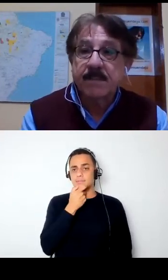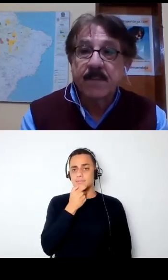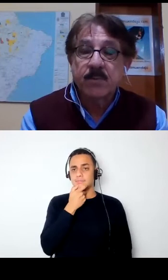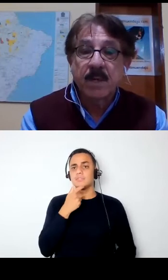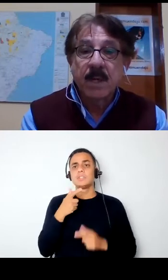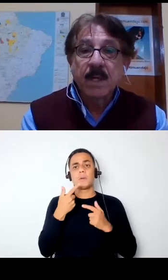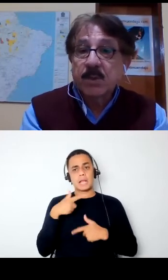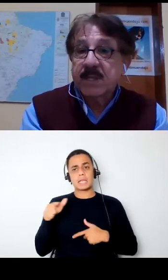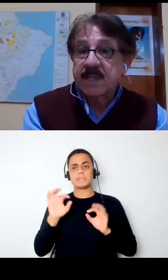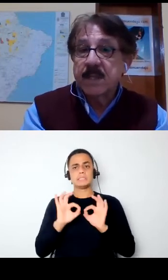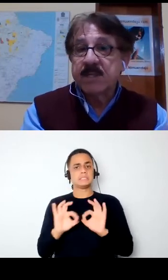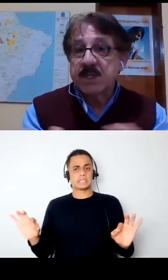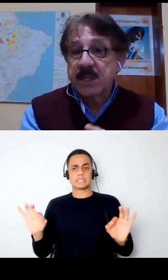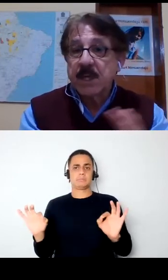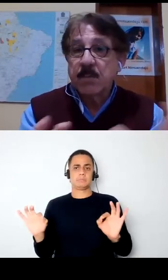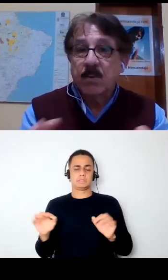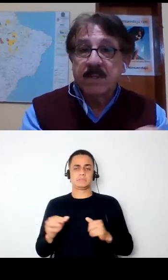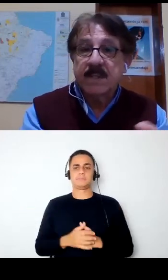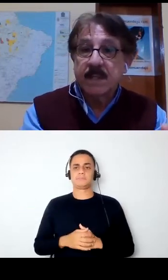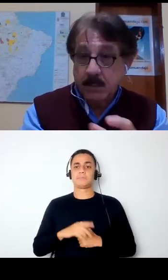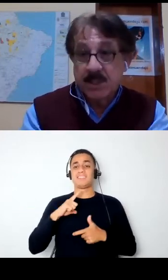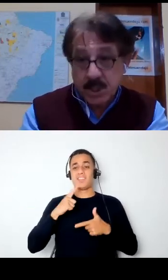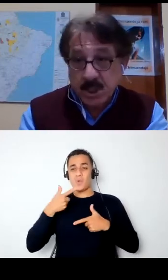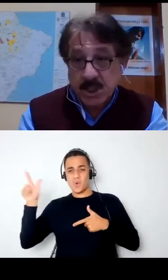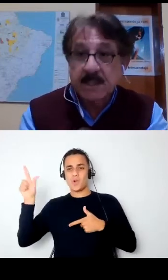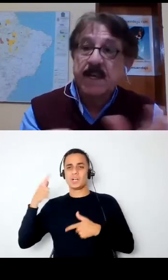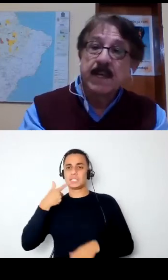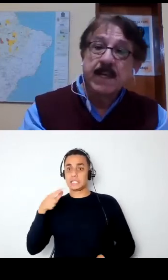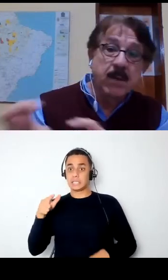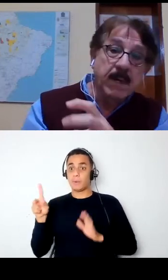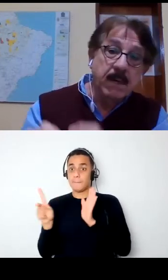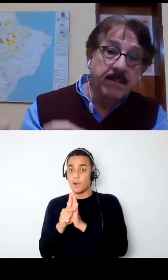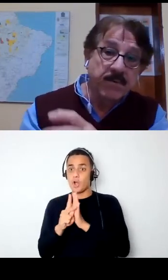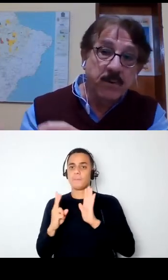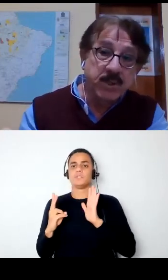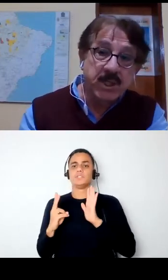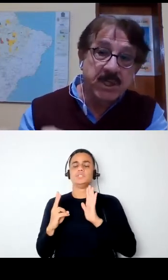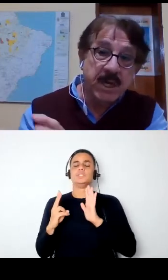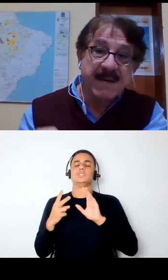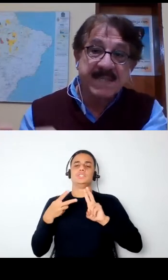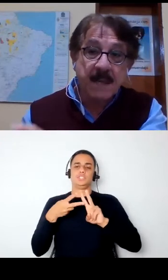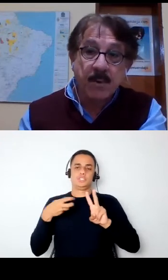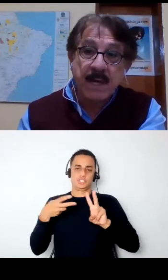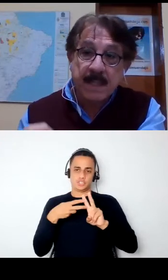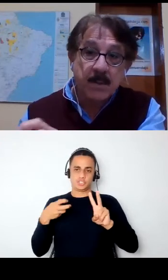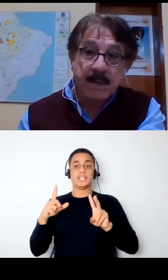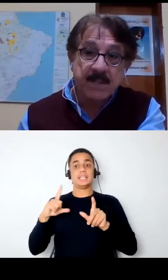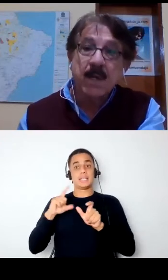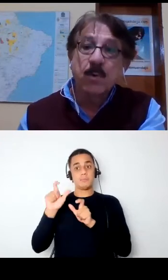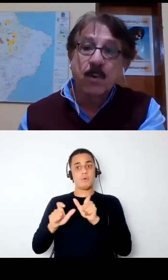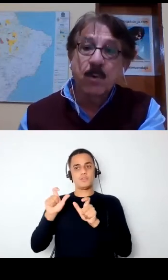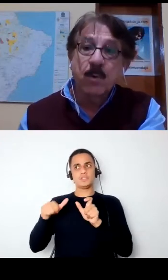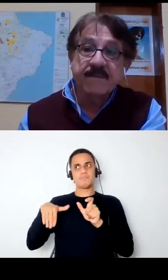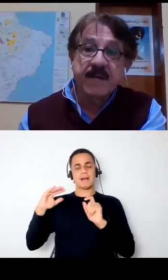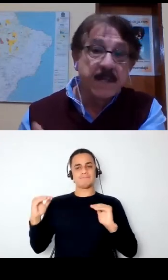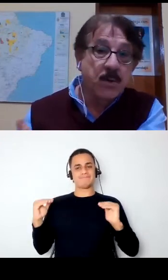nesse aspecto. E outras línguas que já têm línguas indígenas, que têm uma morfologia já mais elaborada, ou